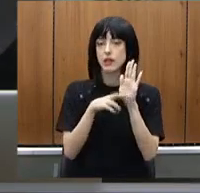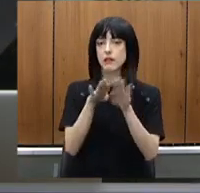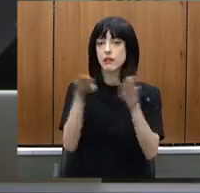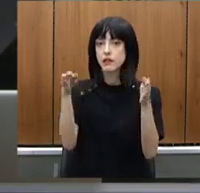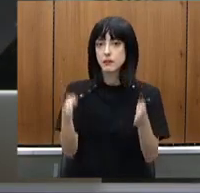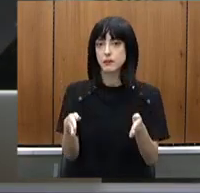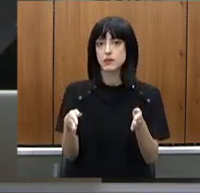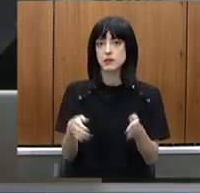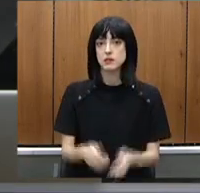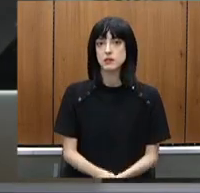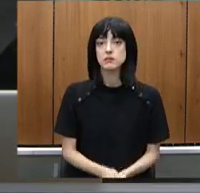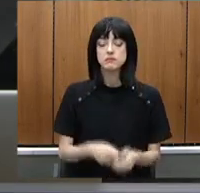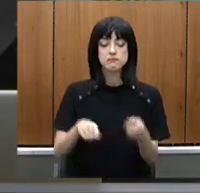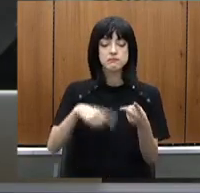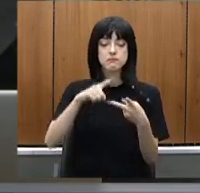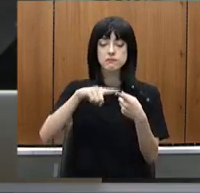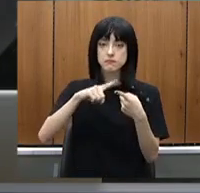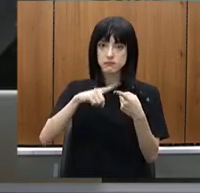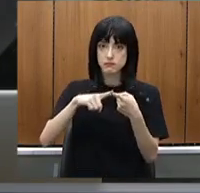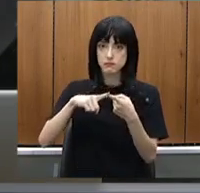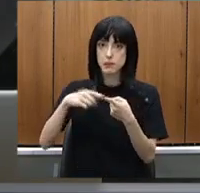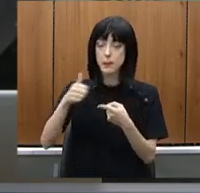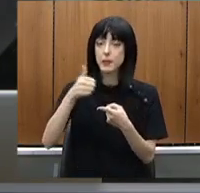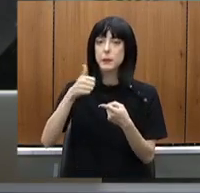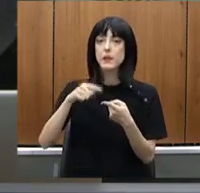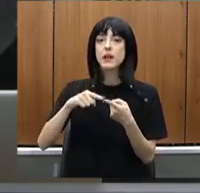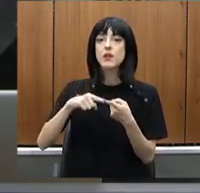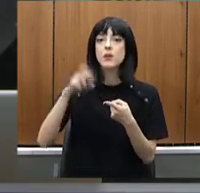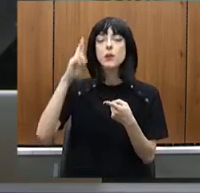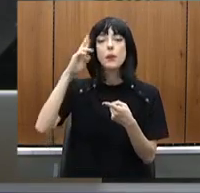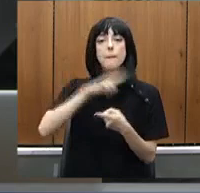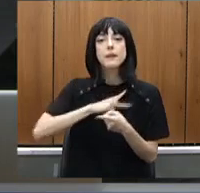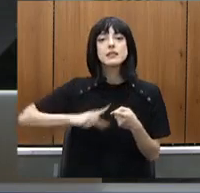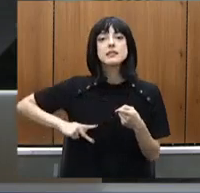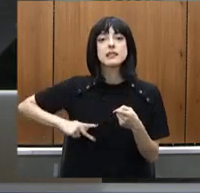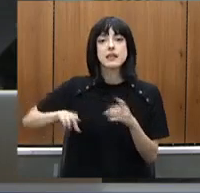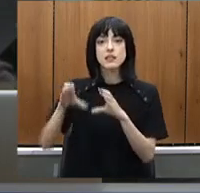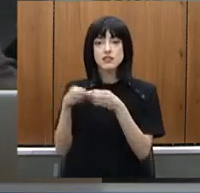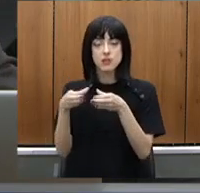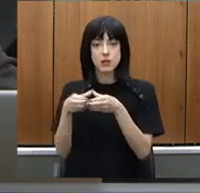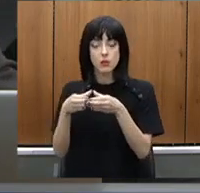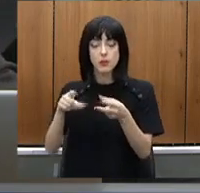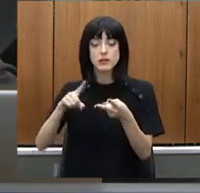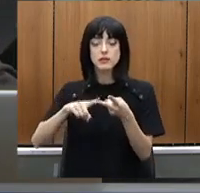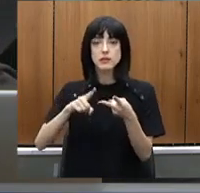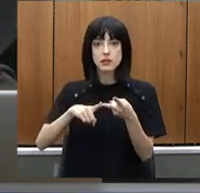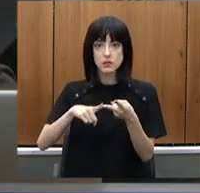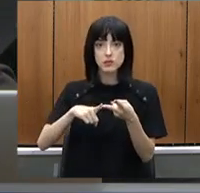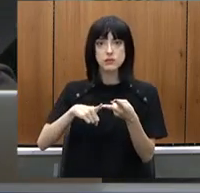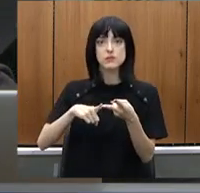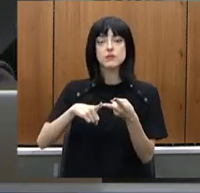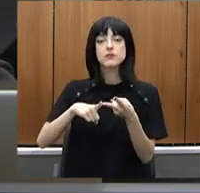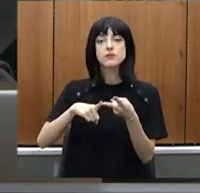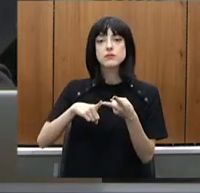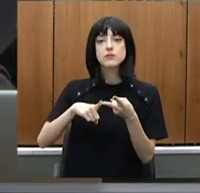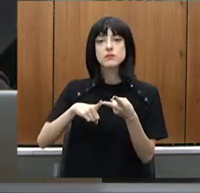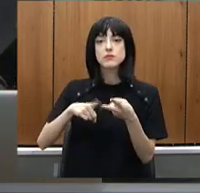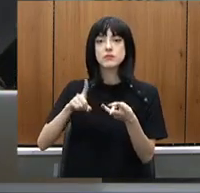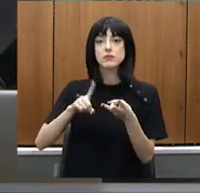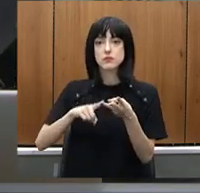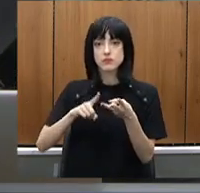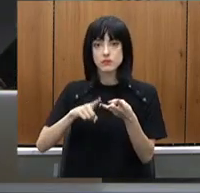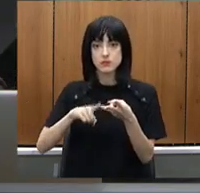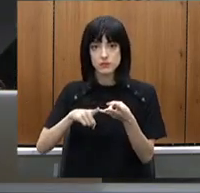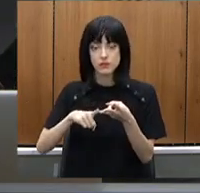2 Presidente das comissões permanentes por ordem de inscrição 3 membro das comissões participantes por ordem descrição